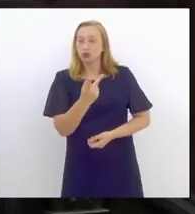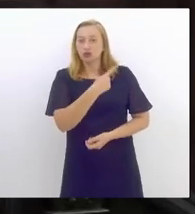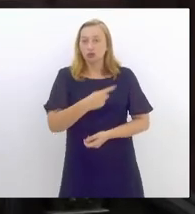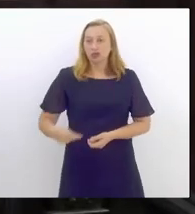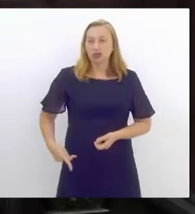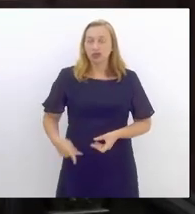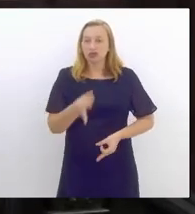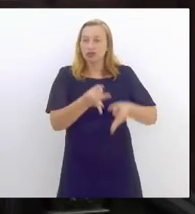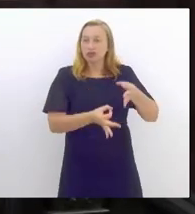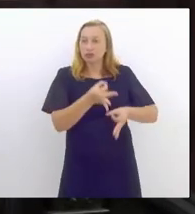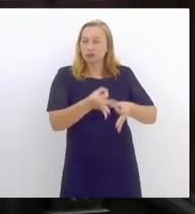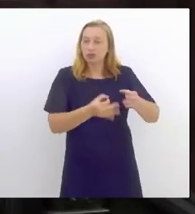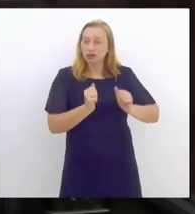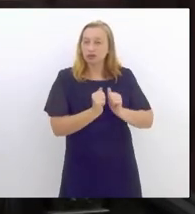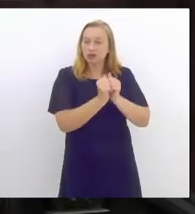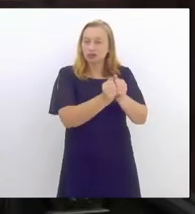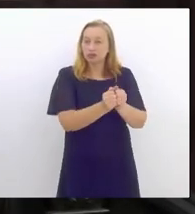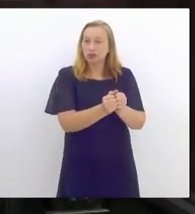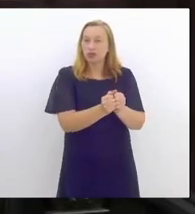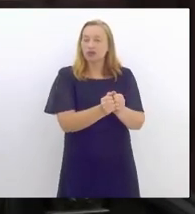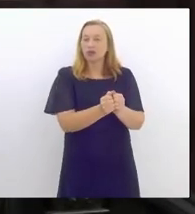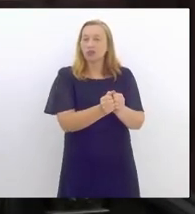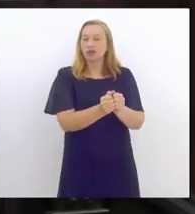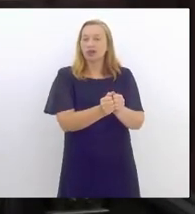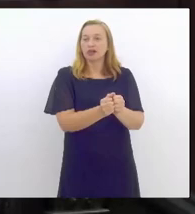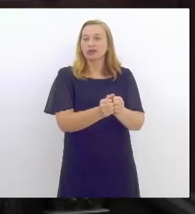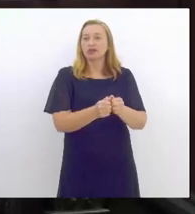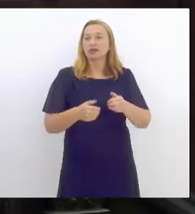tribunal que me acompanharam nessa jornada.